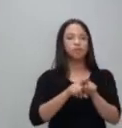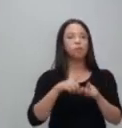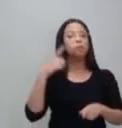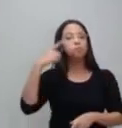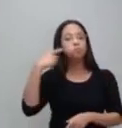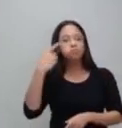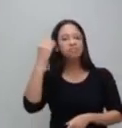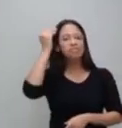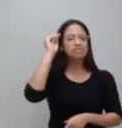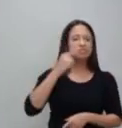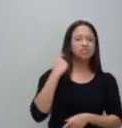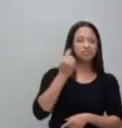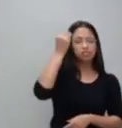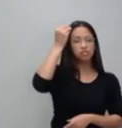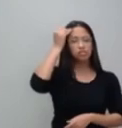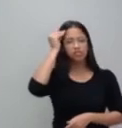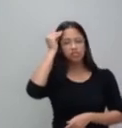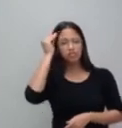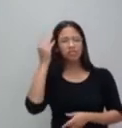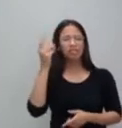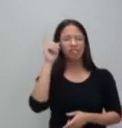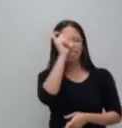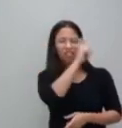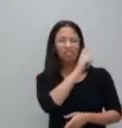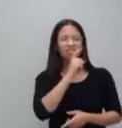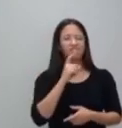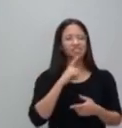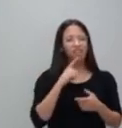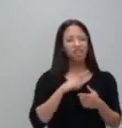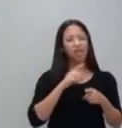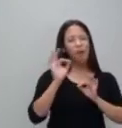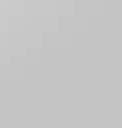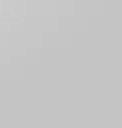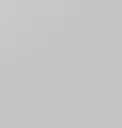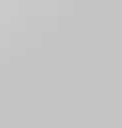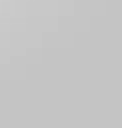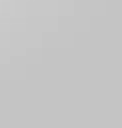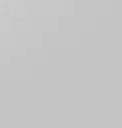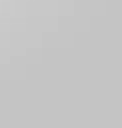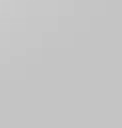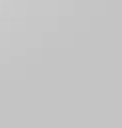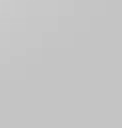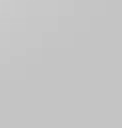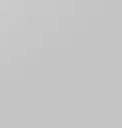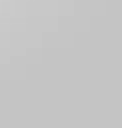relacionada com a saúde física e também psicológica do menor